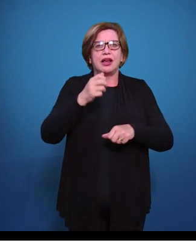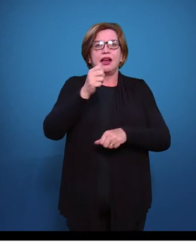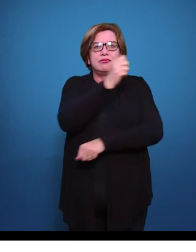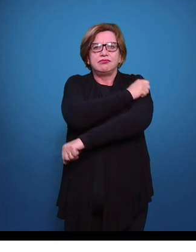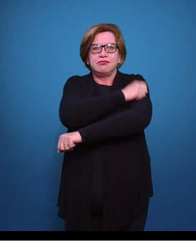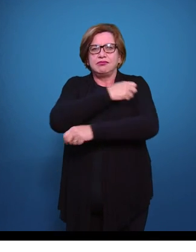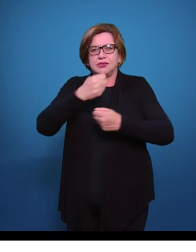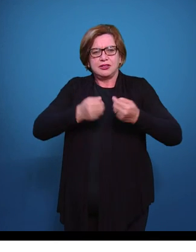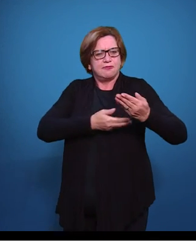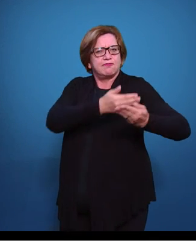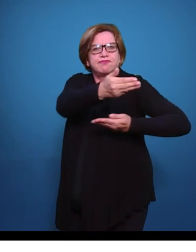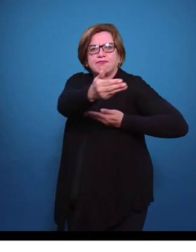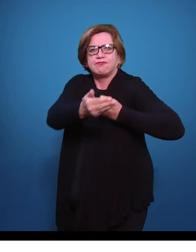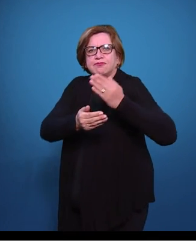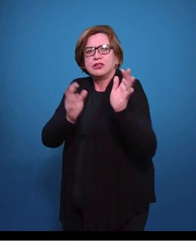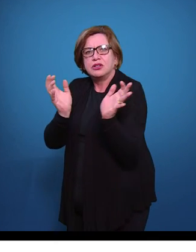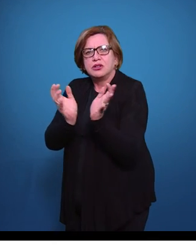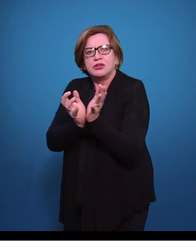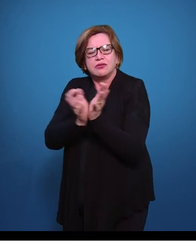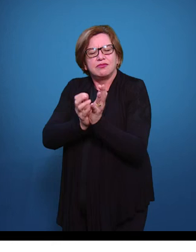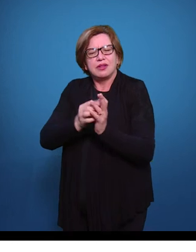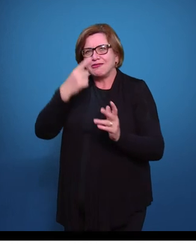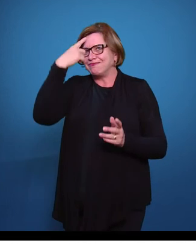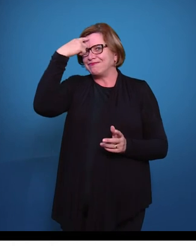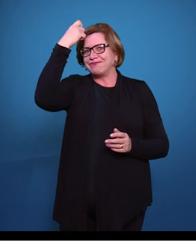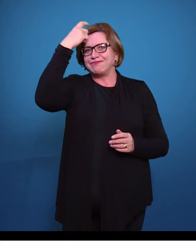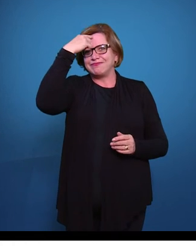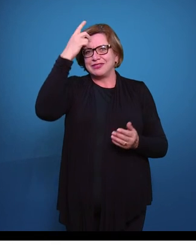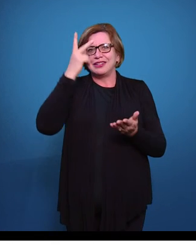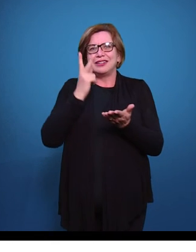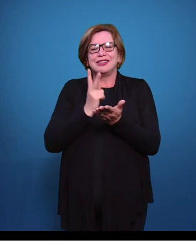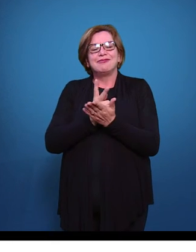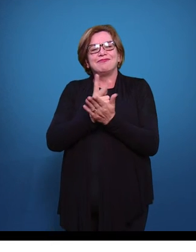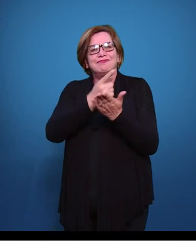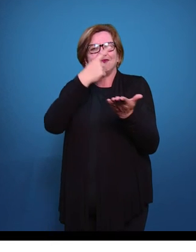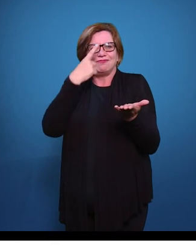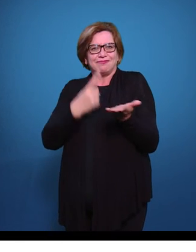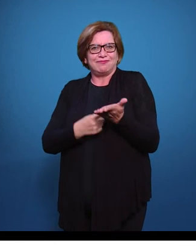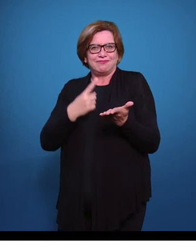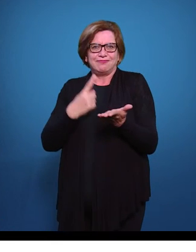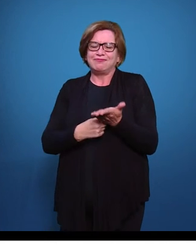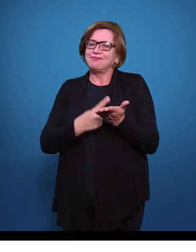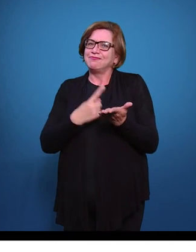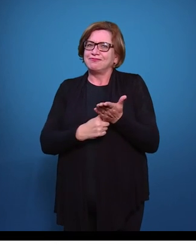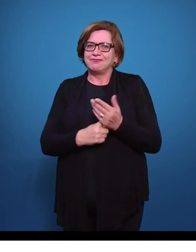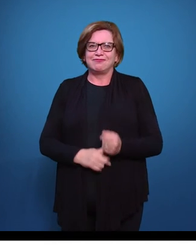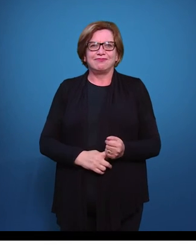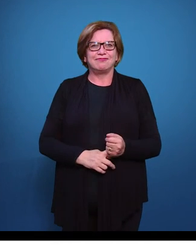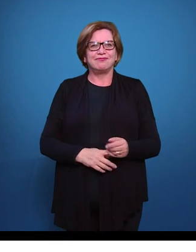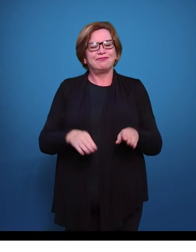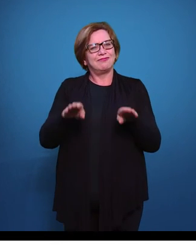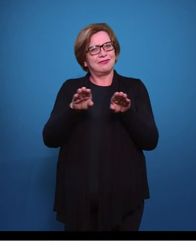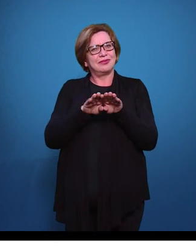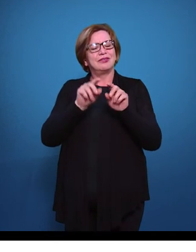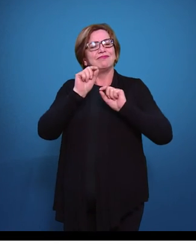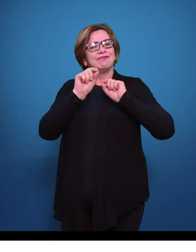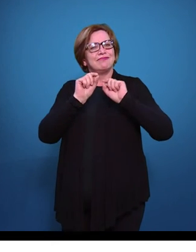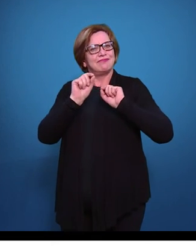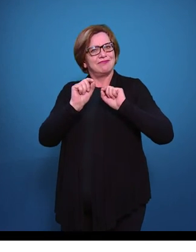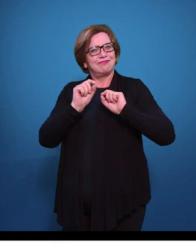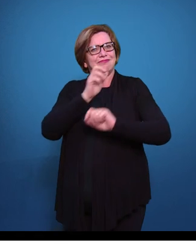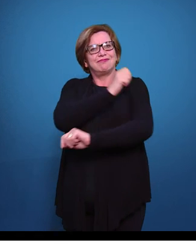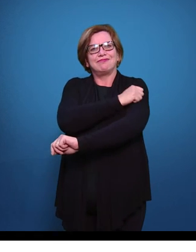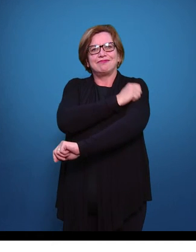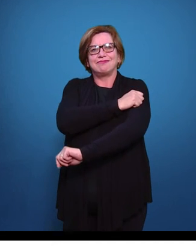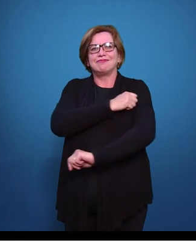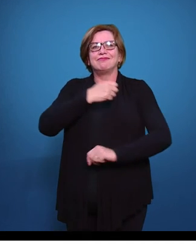constantemente tem uma postura ativa criativa e comprometida também se espera do aluno que